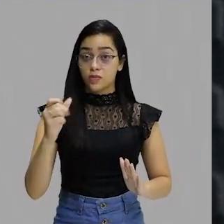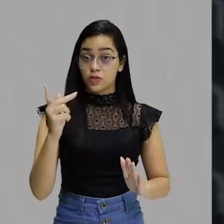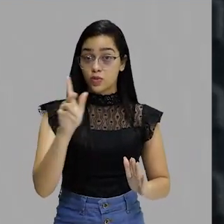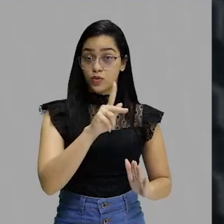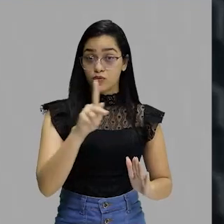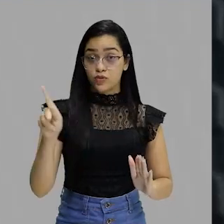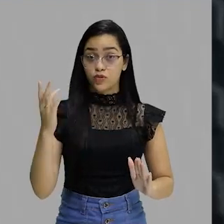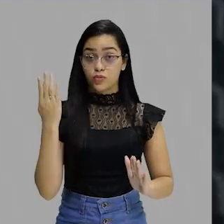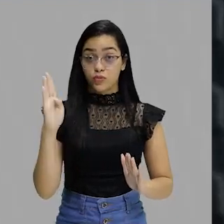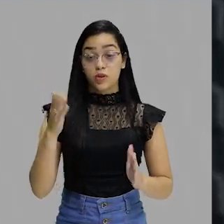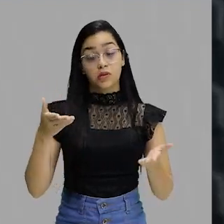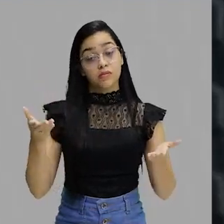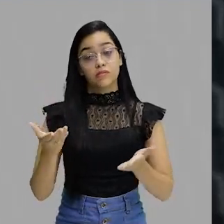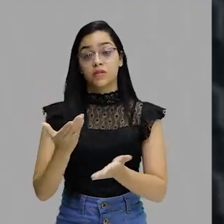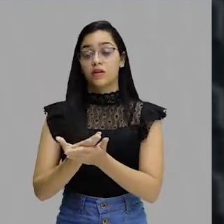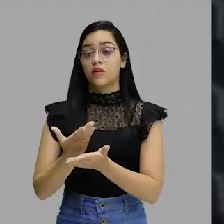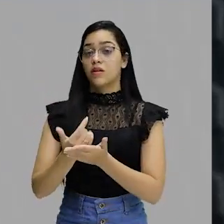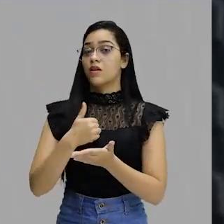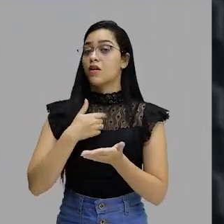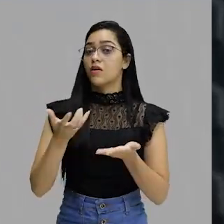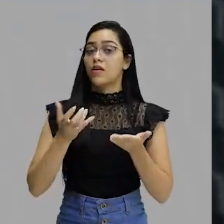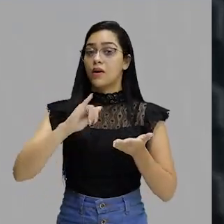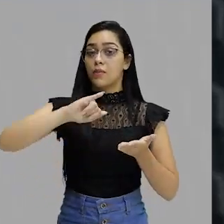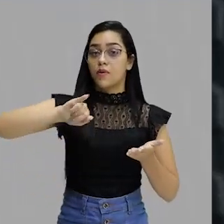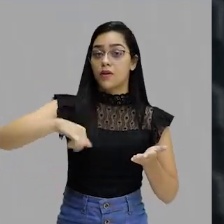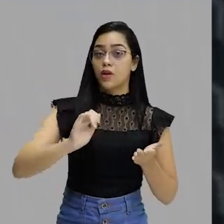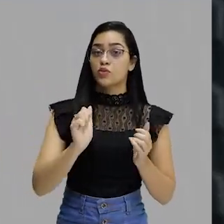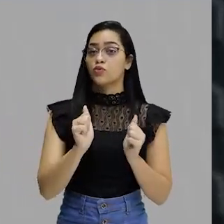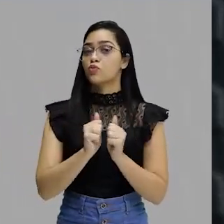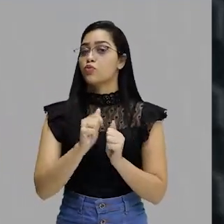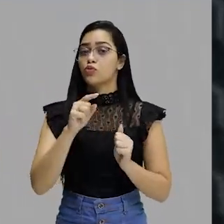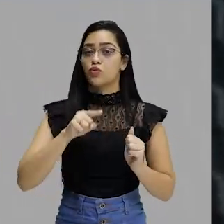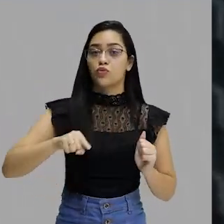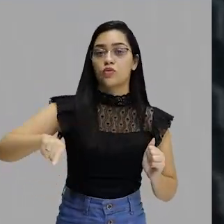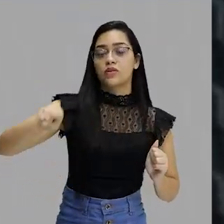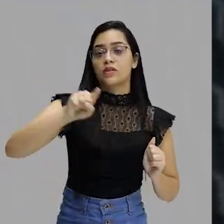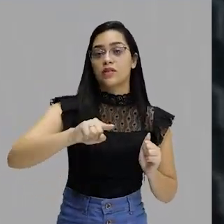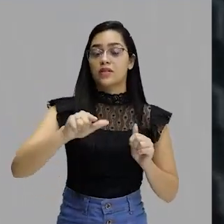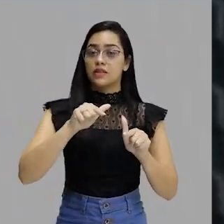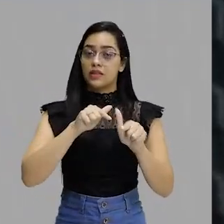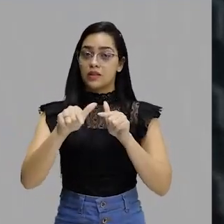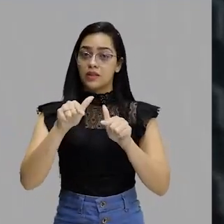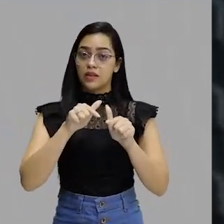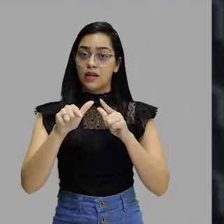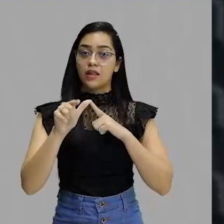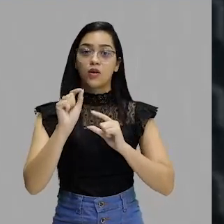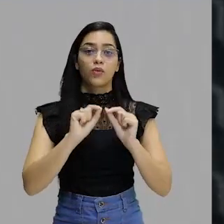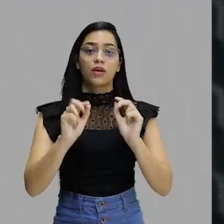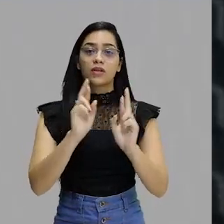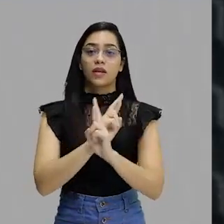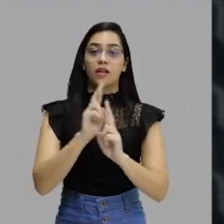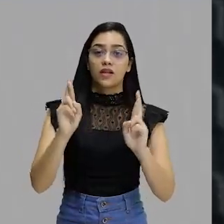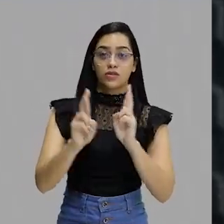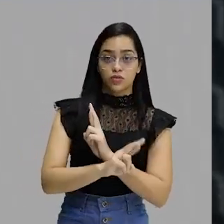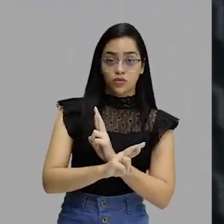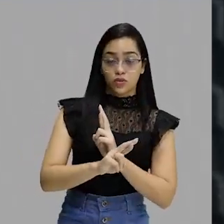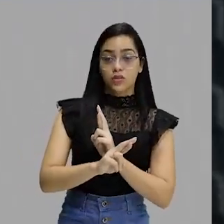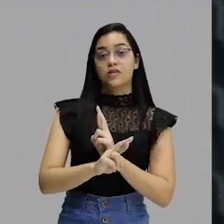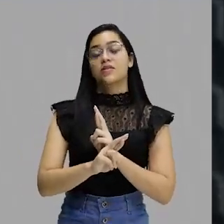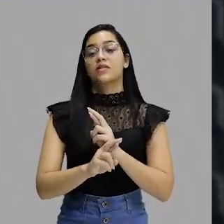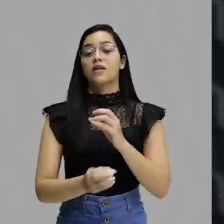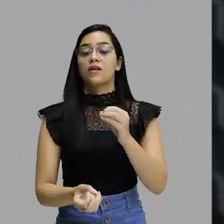Biologia. Nessa aula eu quero aproveitar aqui com vocês e trabalhar ainda sobre as relações